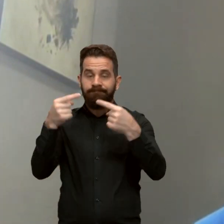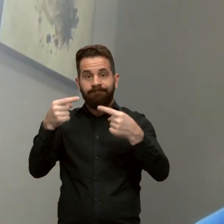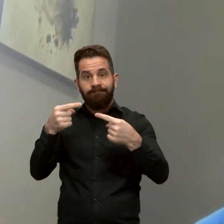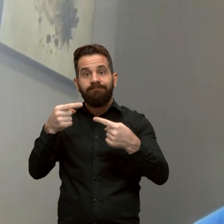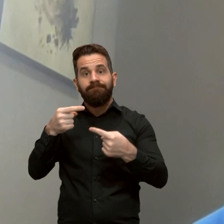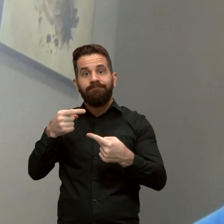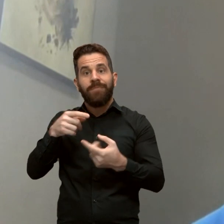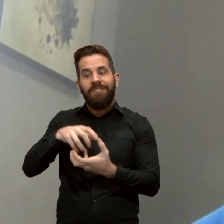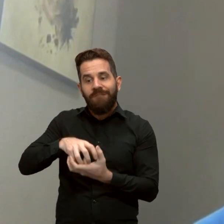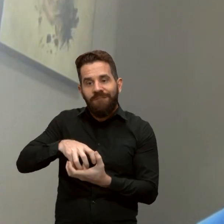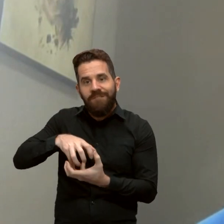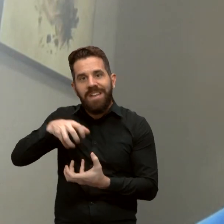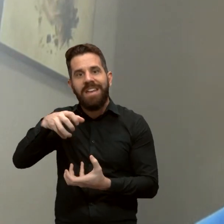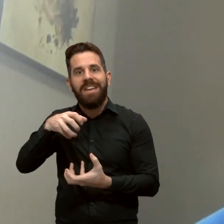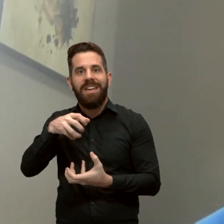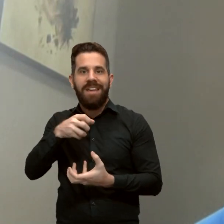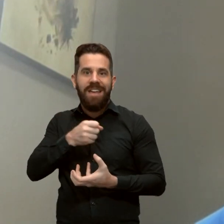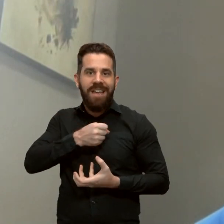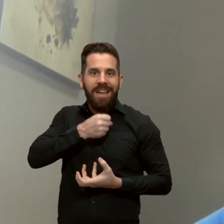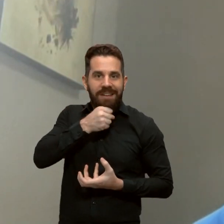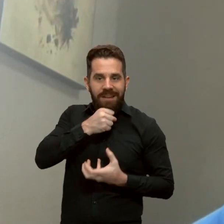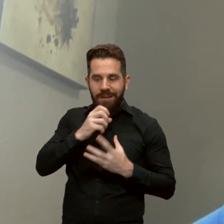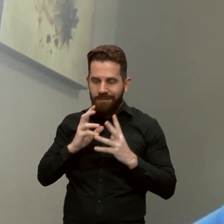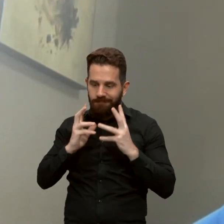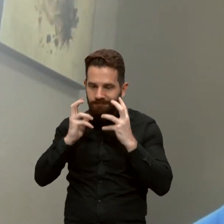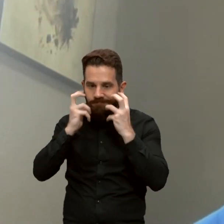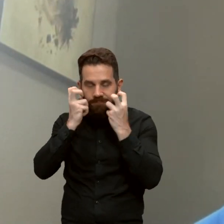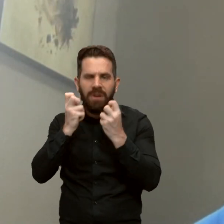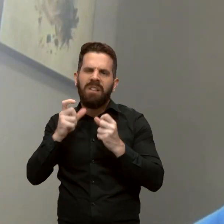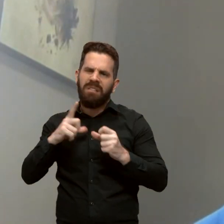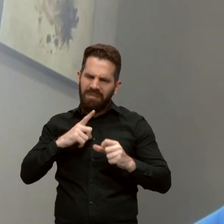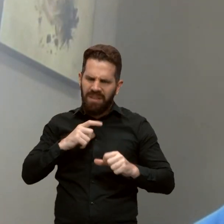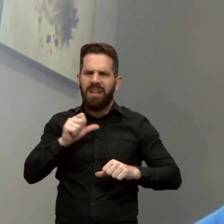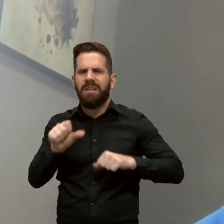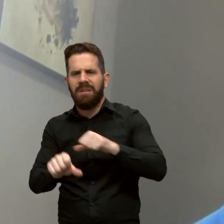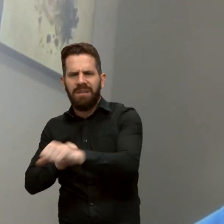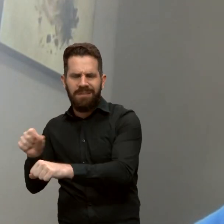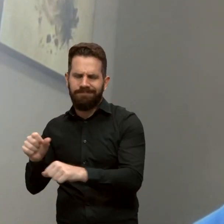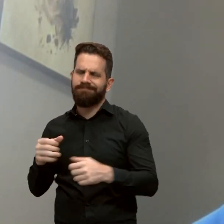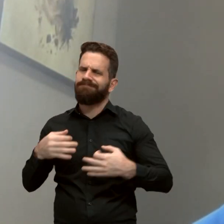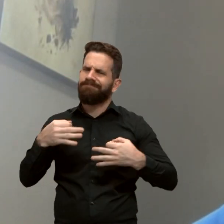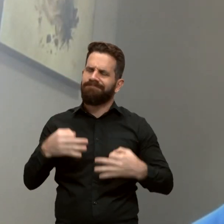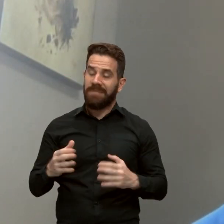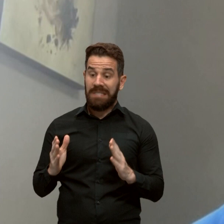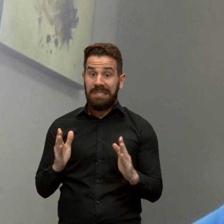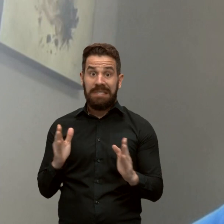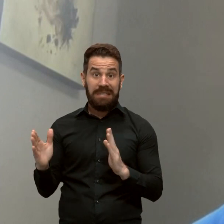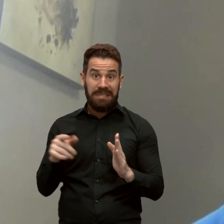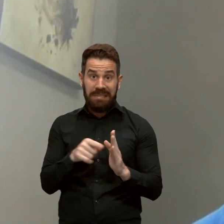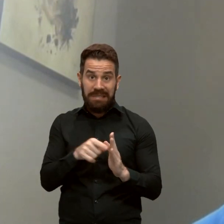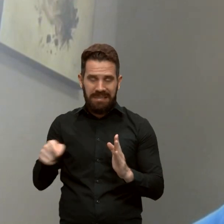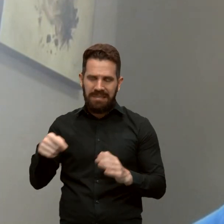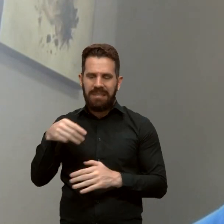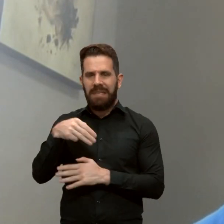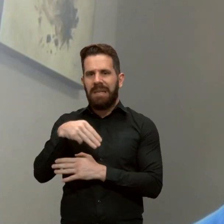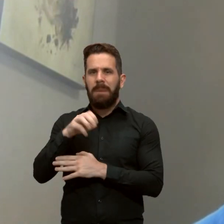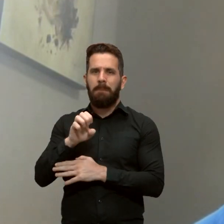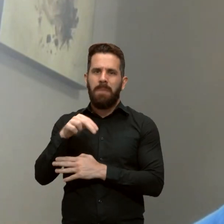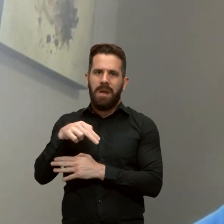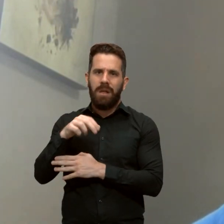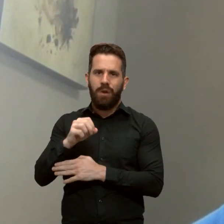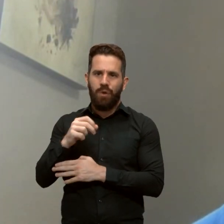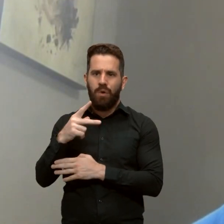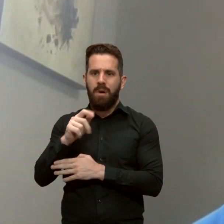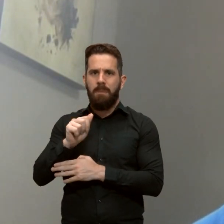suas alterações, como a própria Lázara já falou. Então, com certeza, é uma fase muito complexa e